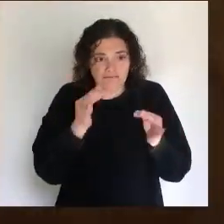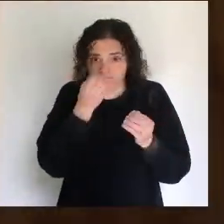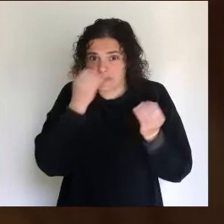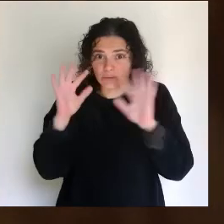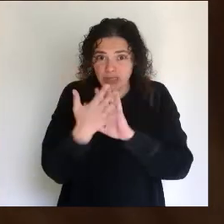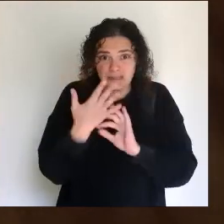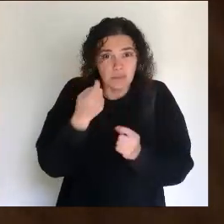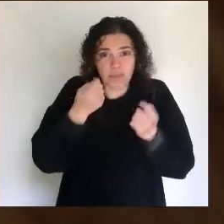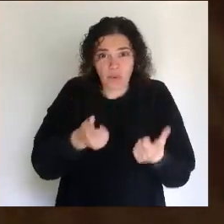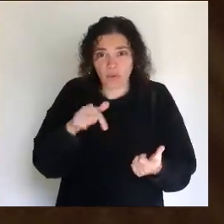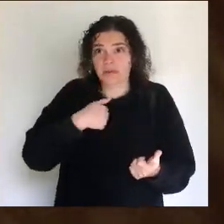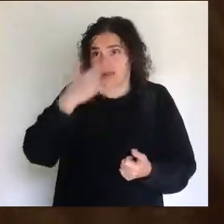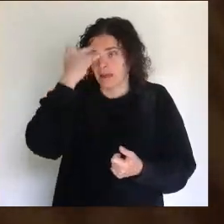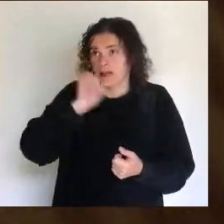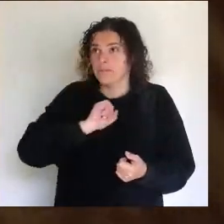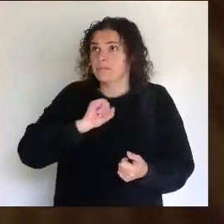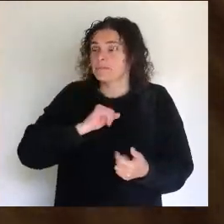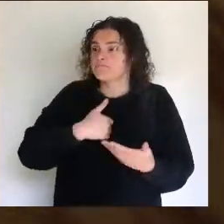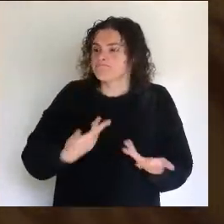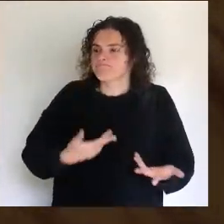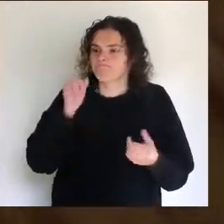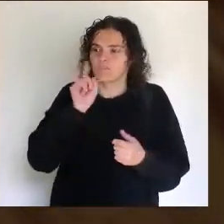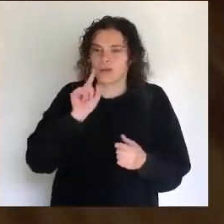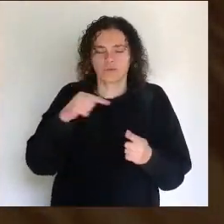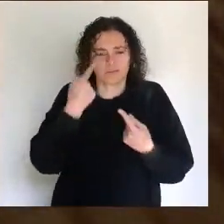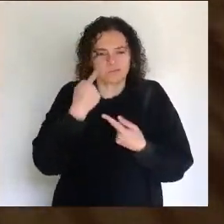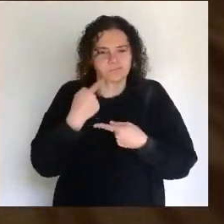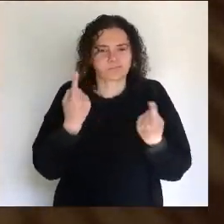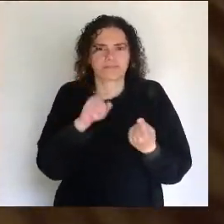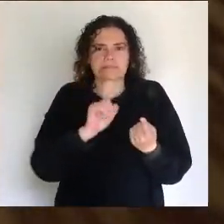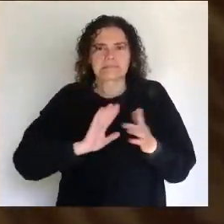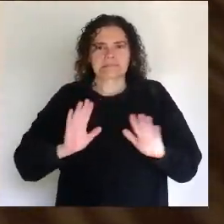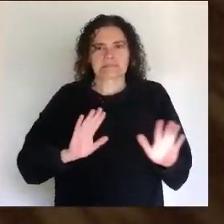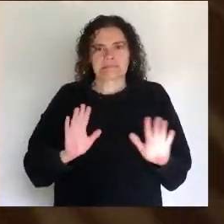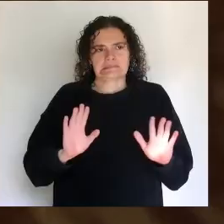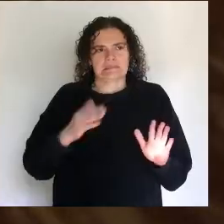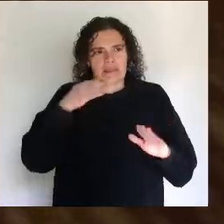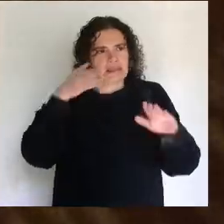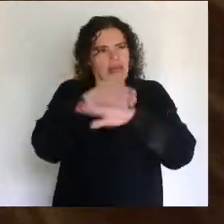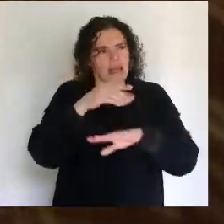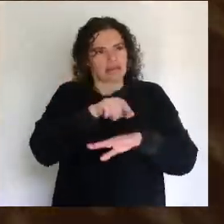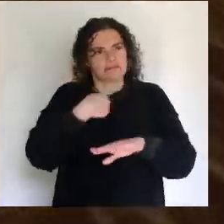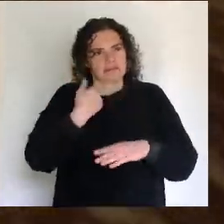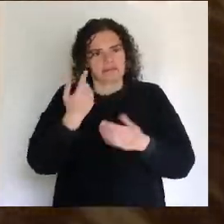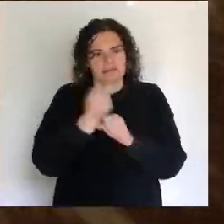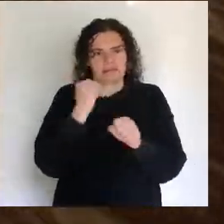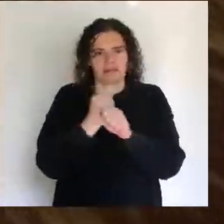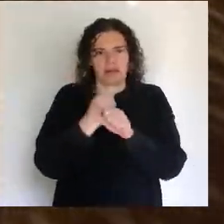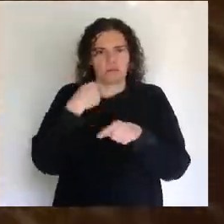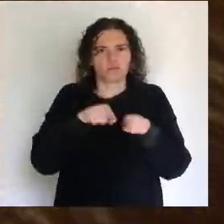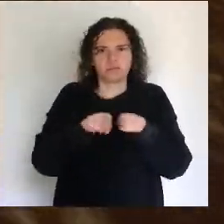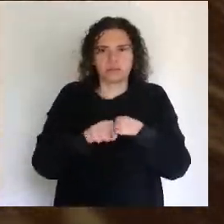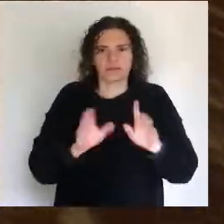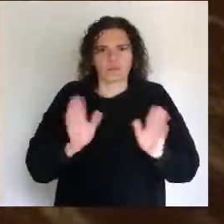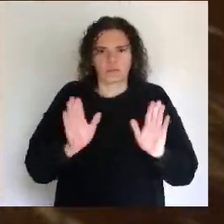natural. E essas ideias para mim são importantes não de as pôr de uma forma direta e fazer um trabalho que seja